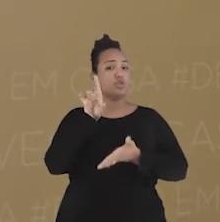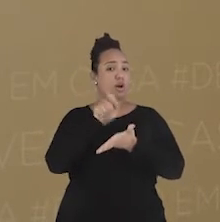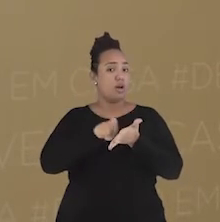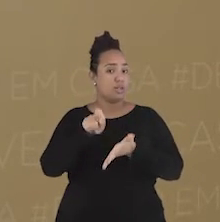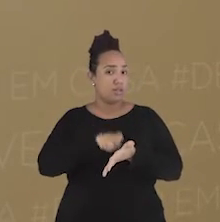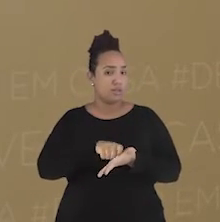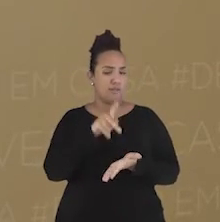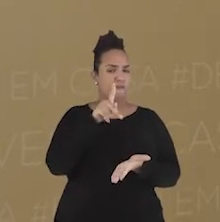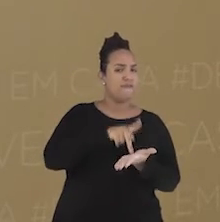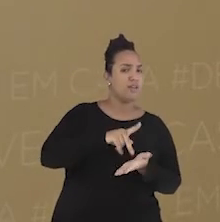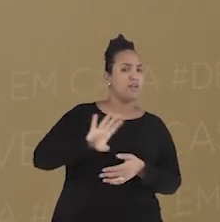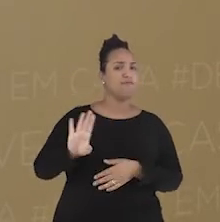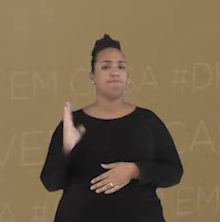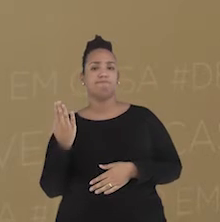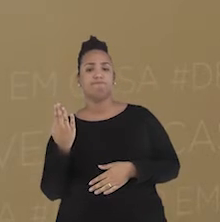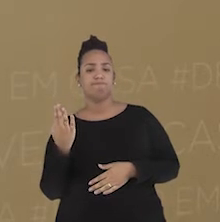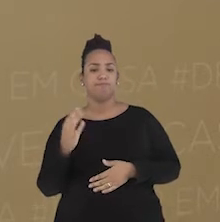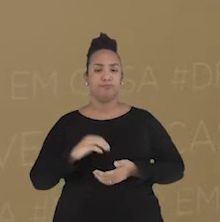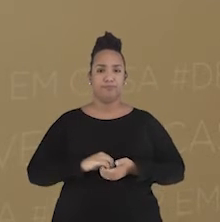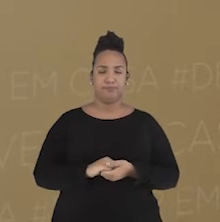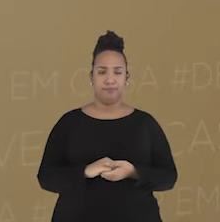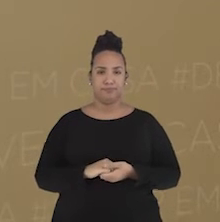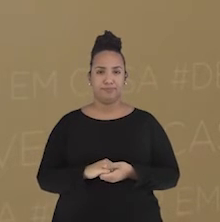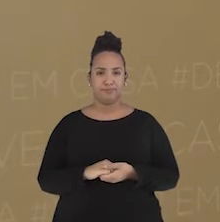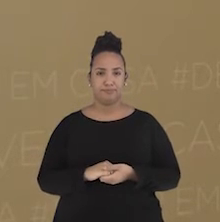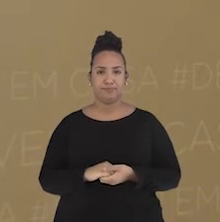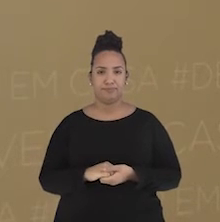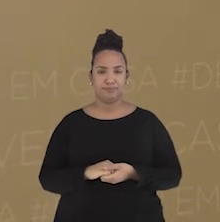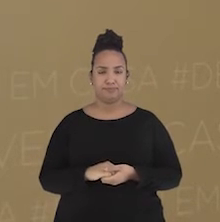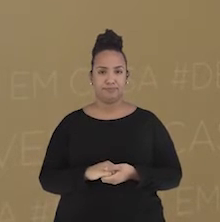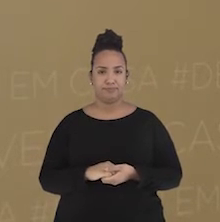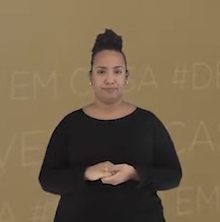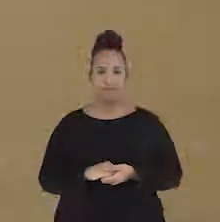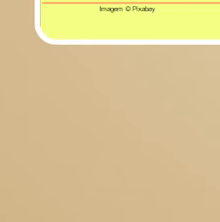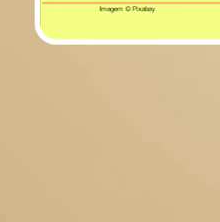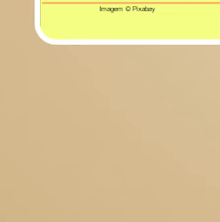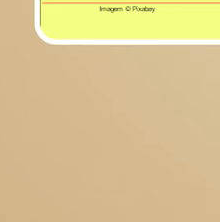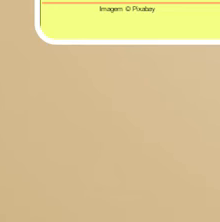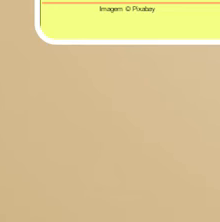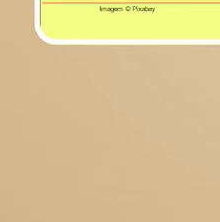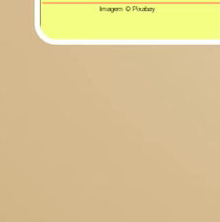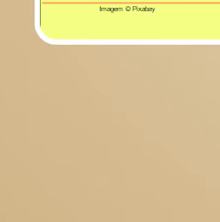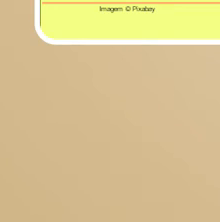usa somente a escrita para contar a sua história. Verdadeiro ou falso?